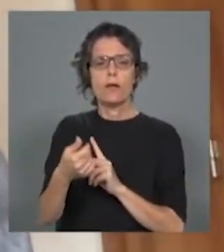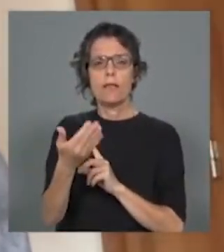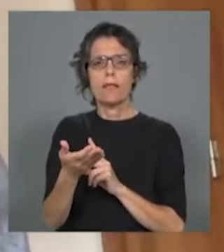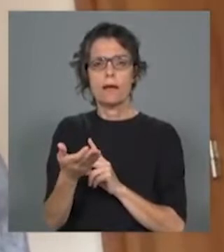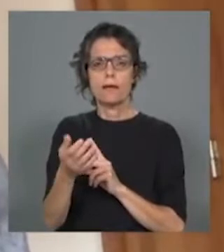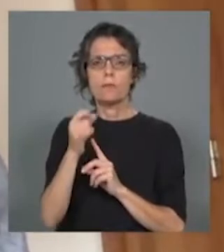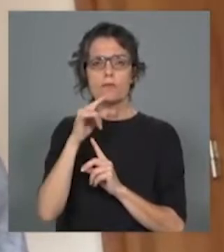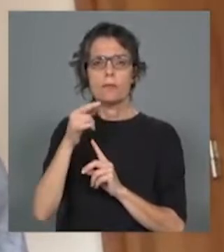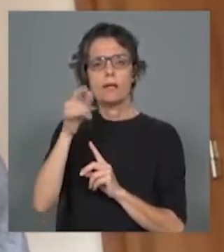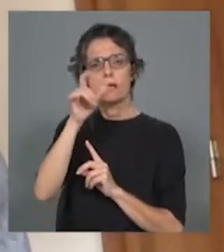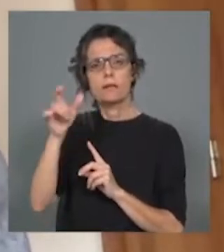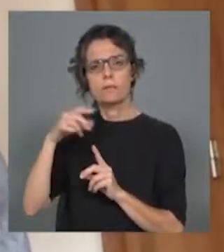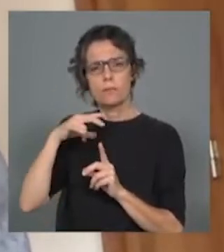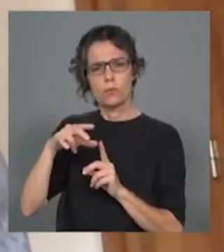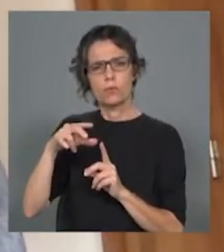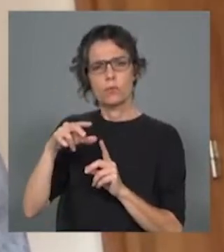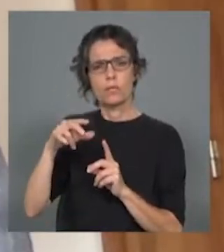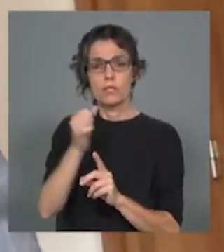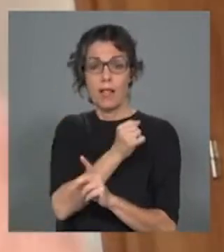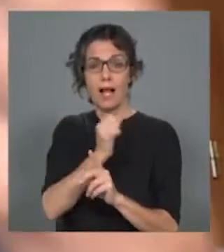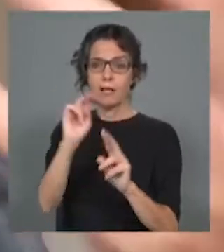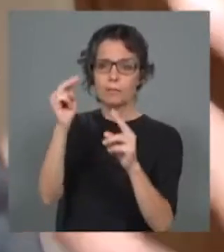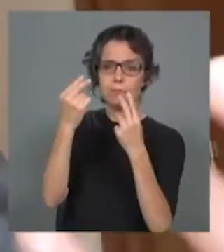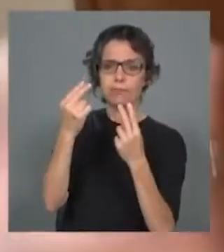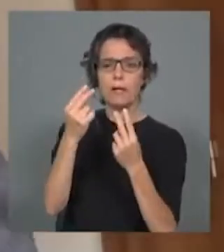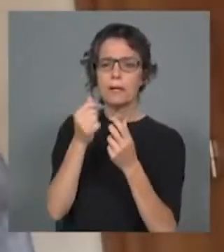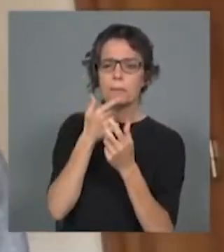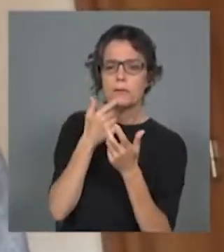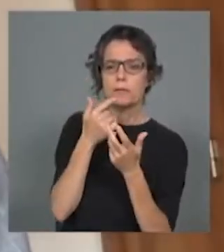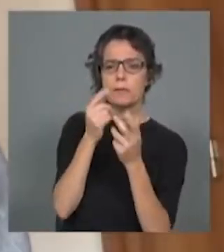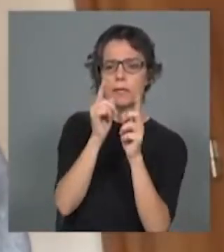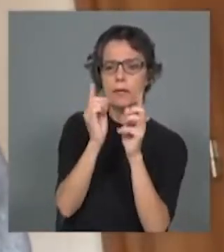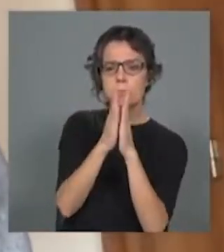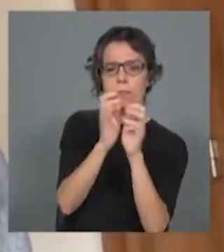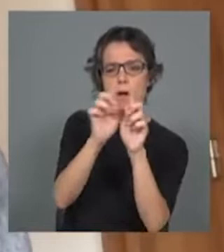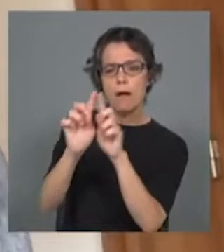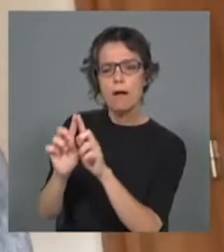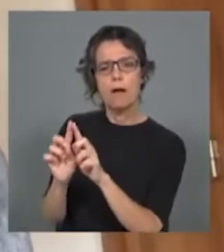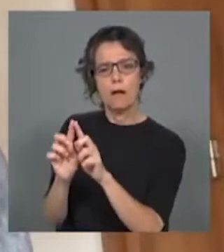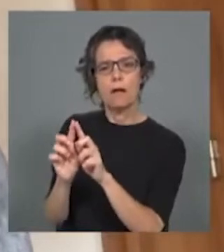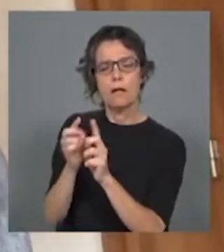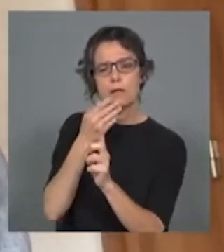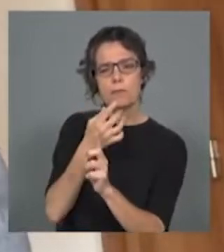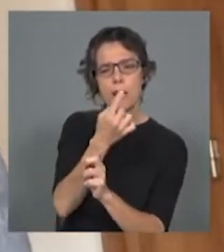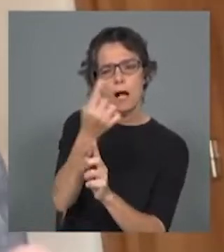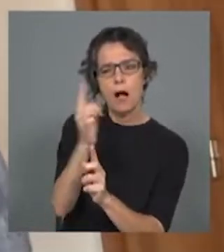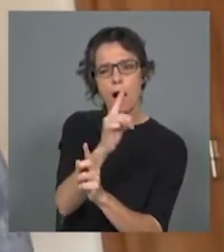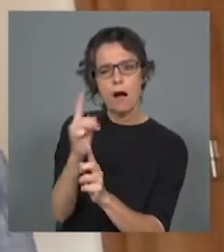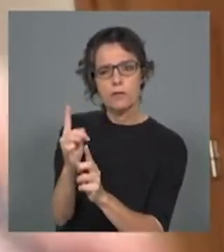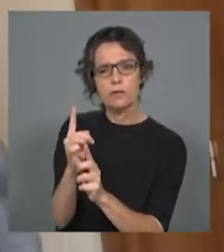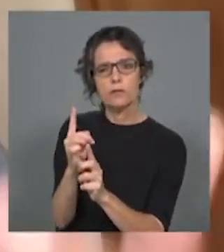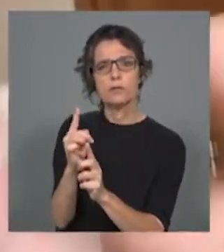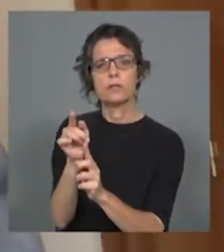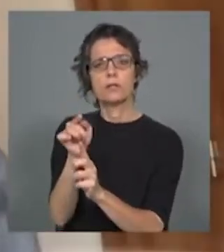dos portugueses e assim também dar uma perspectiva da diversidade da experiência religiosa e assim